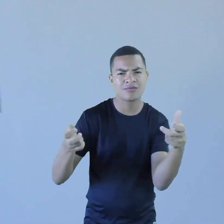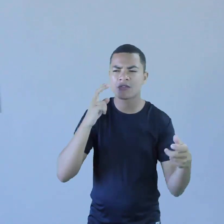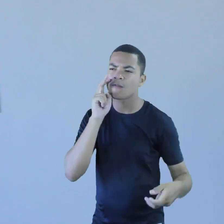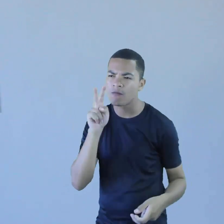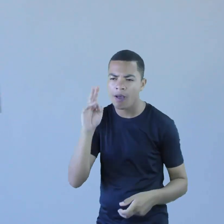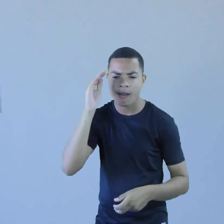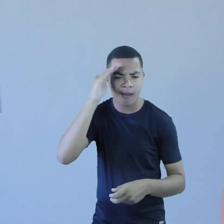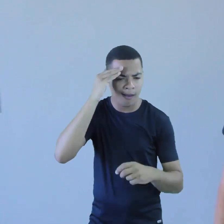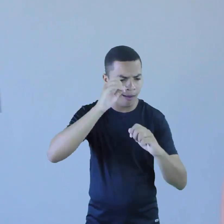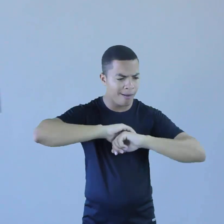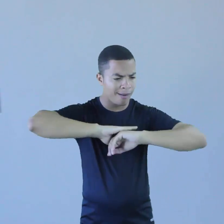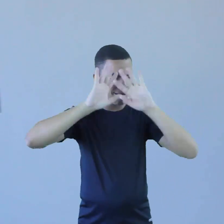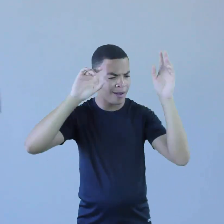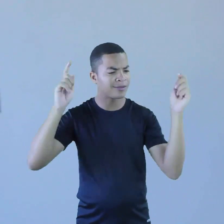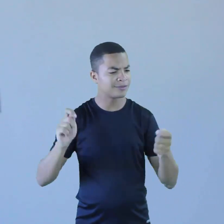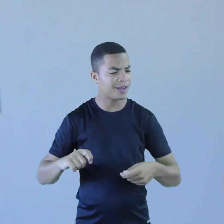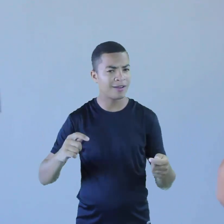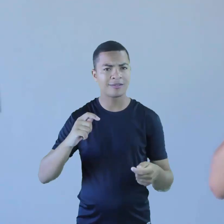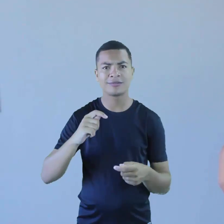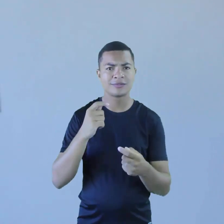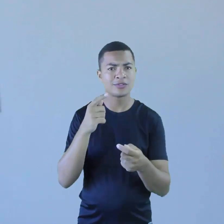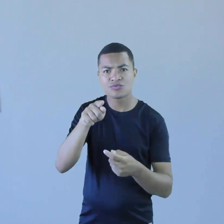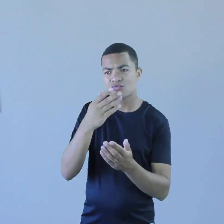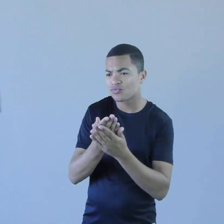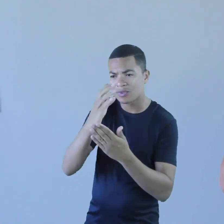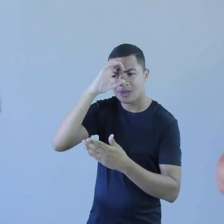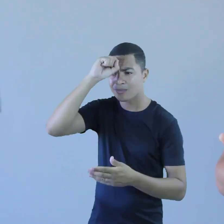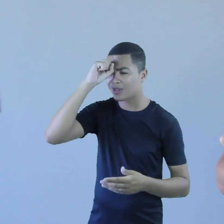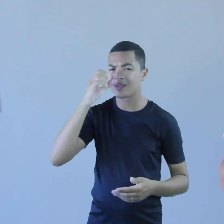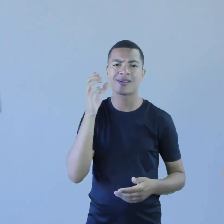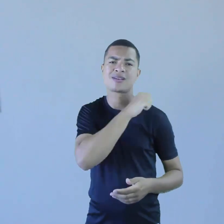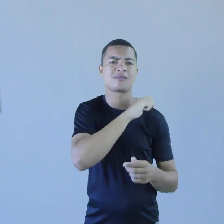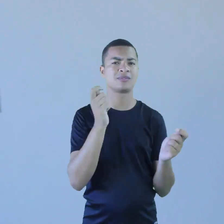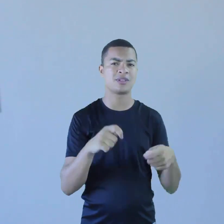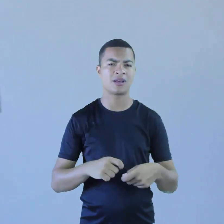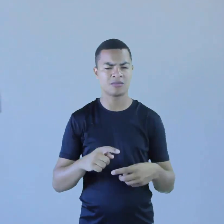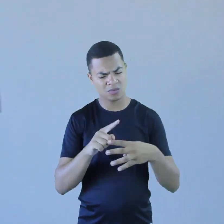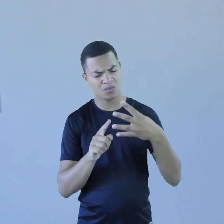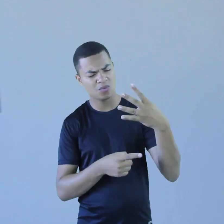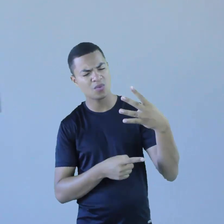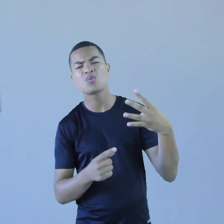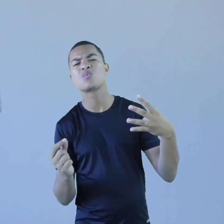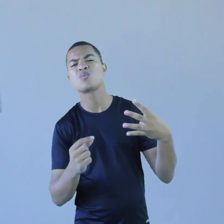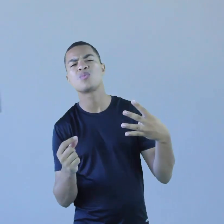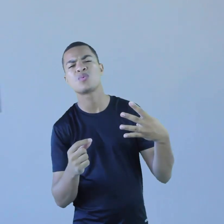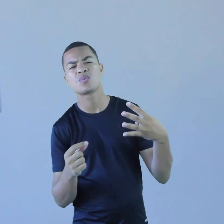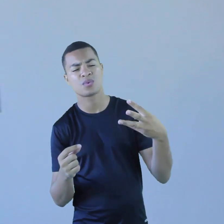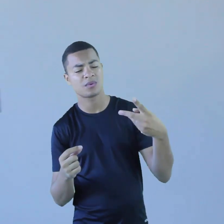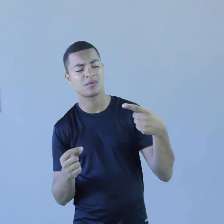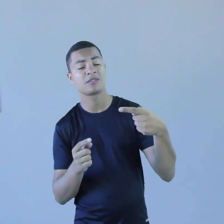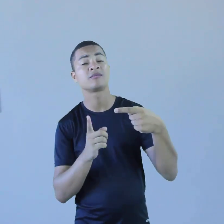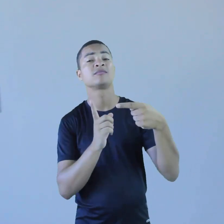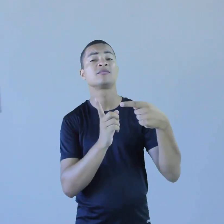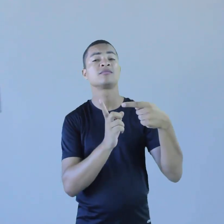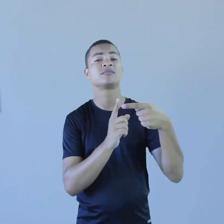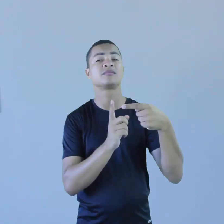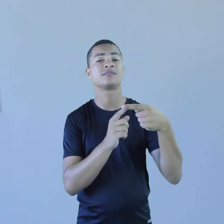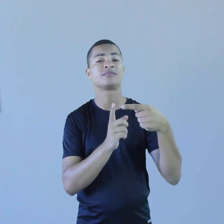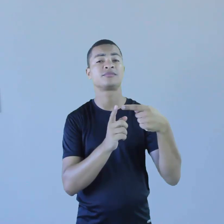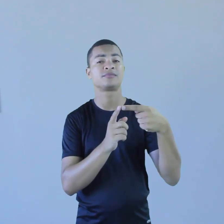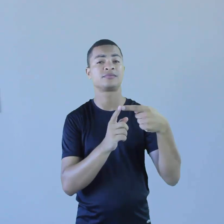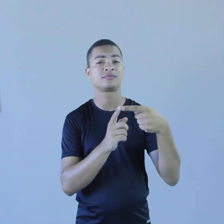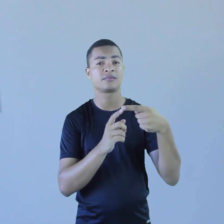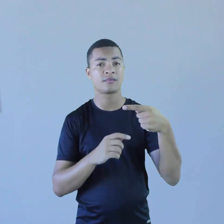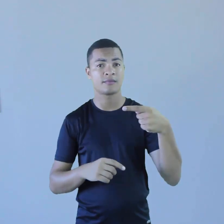O segundo passo do meu método, você vai ter acesso a uma explicação daquele vídeo. Ou seja, você vai entender cada sinal dentro